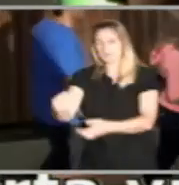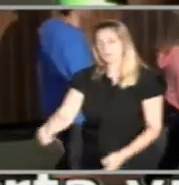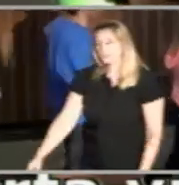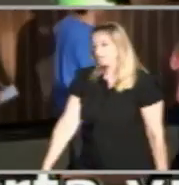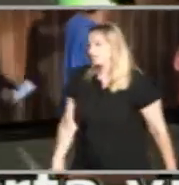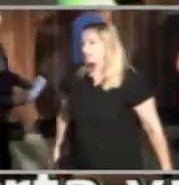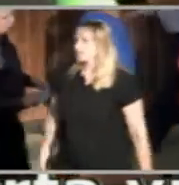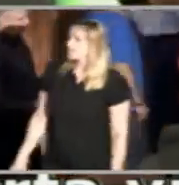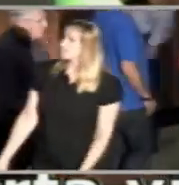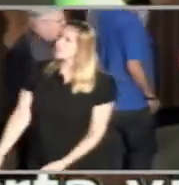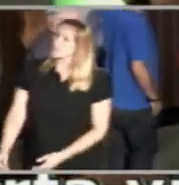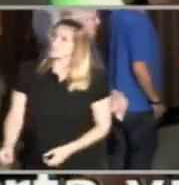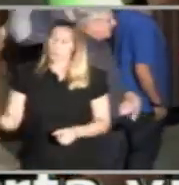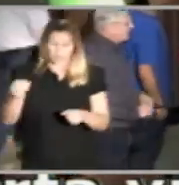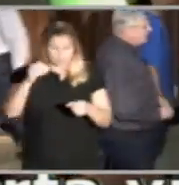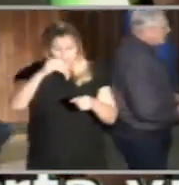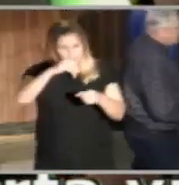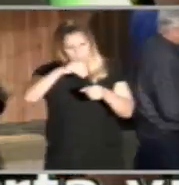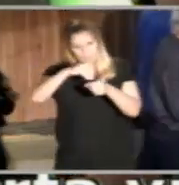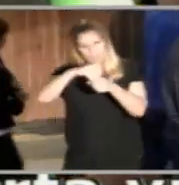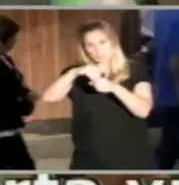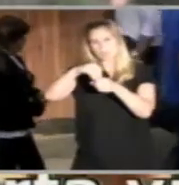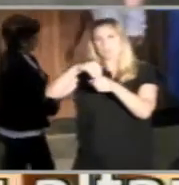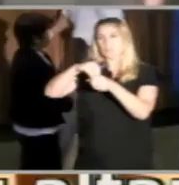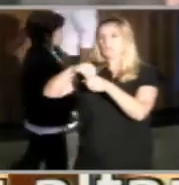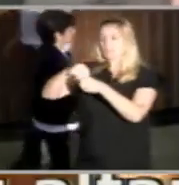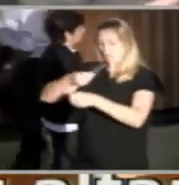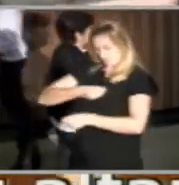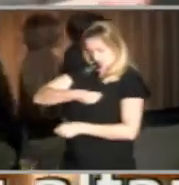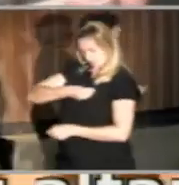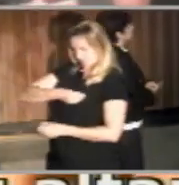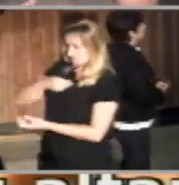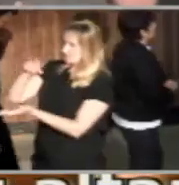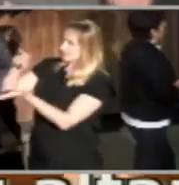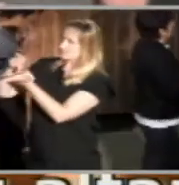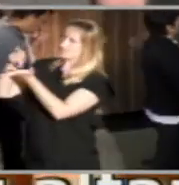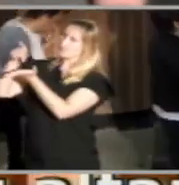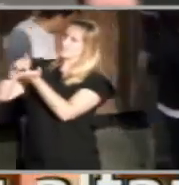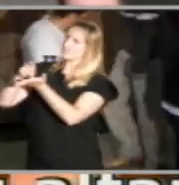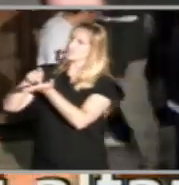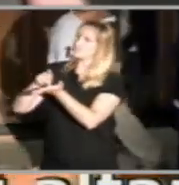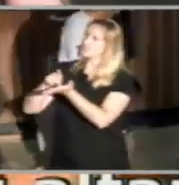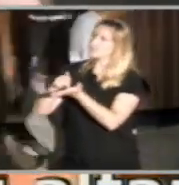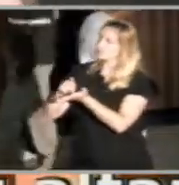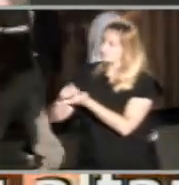entregar como oferta viva em teu